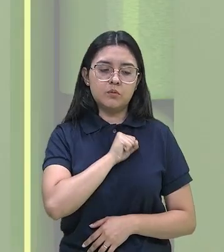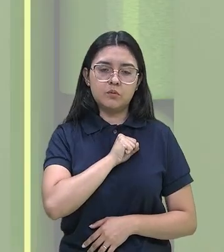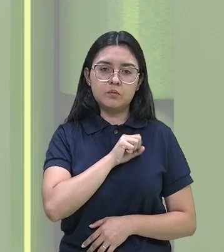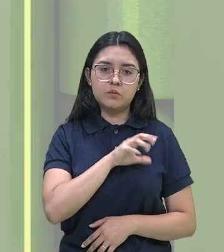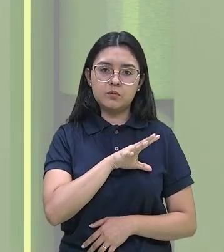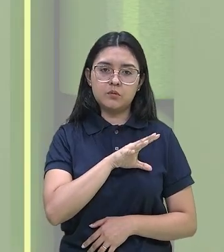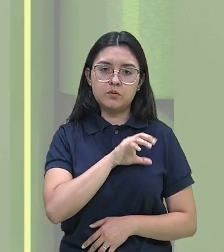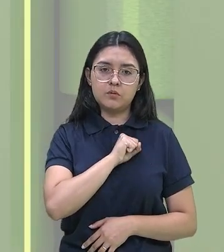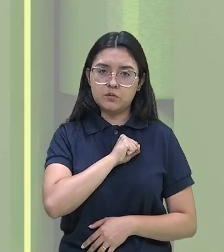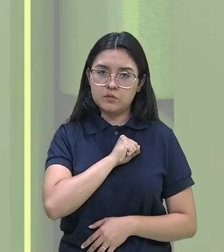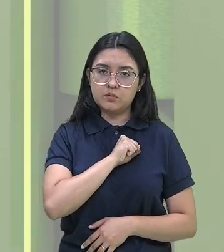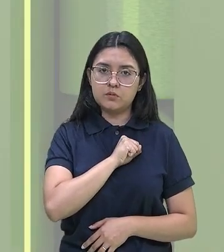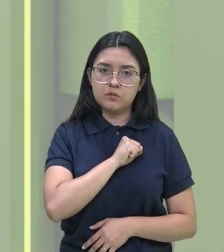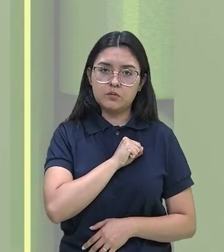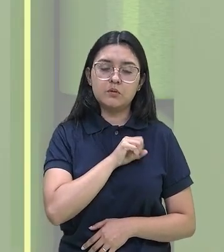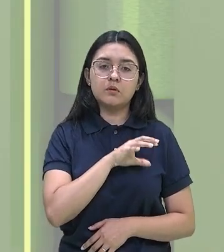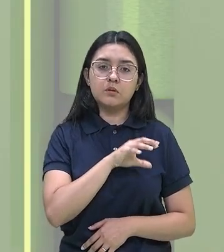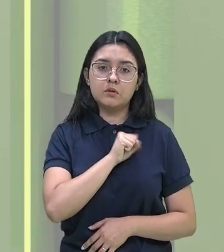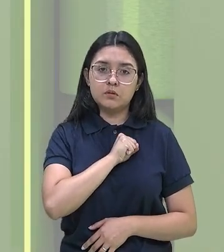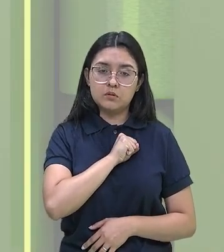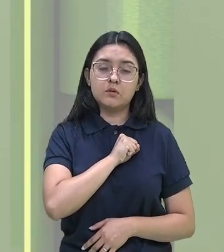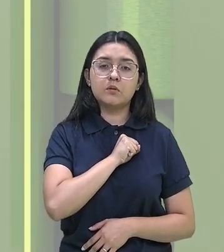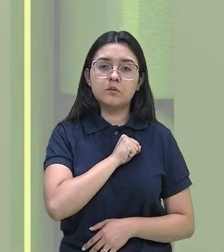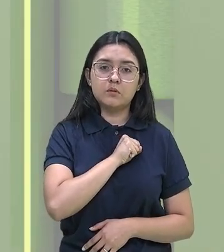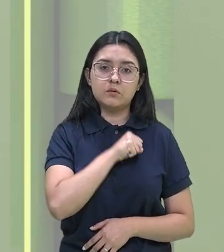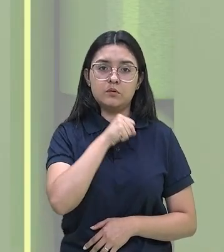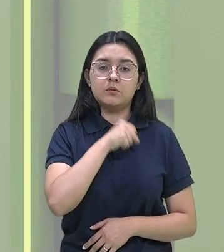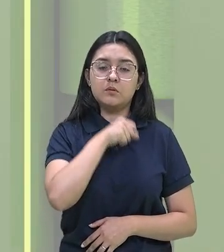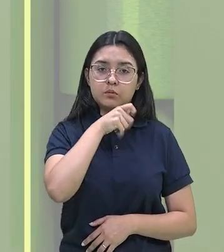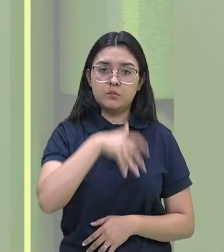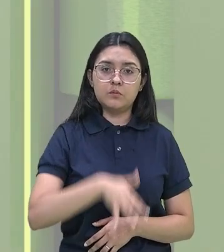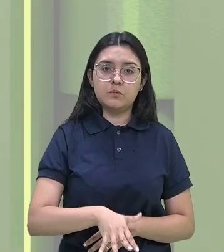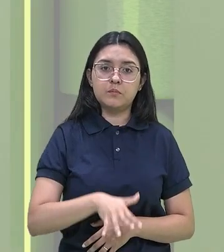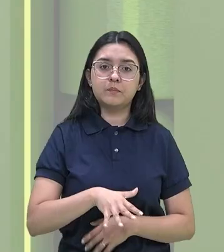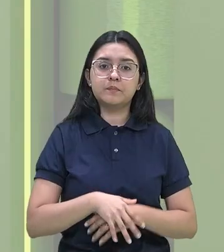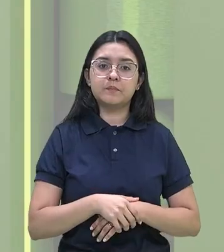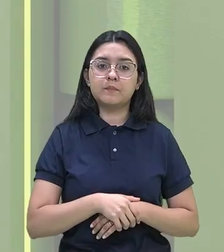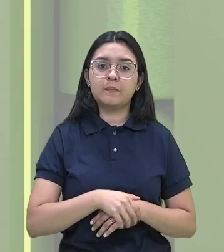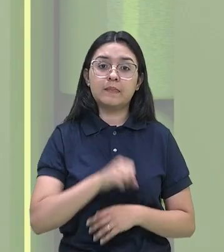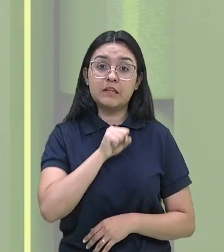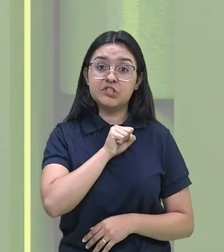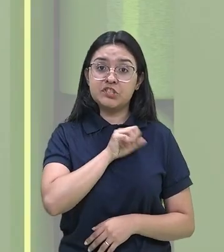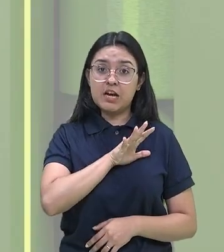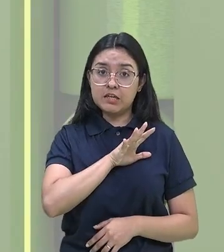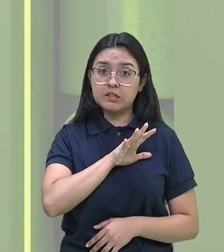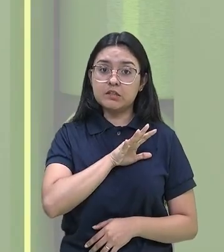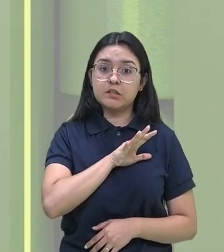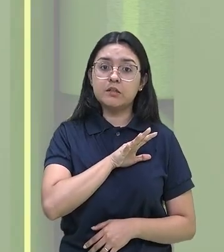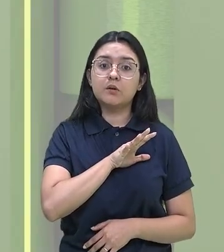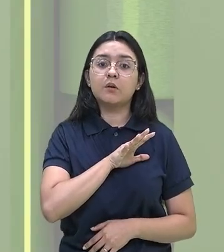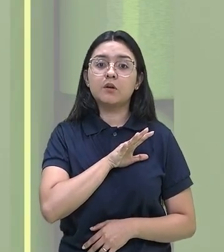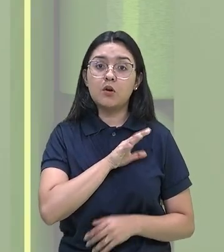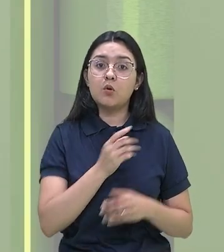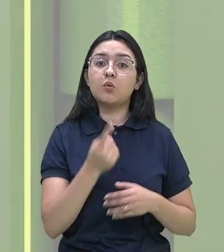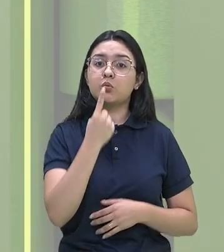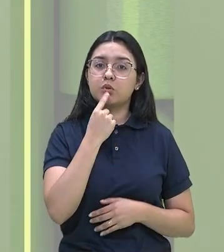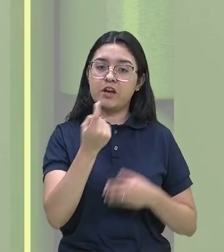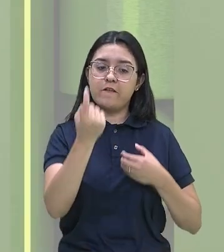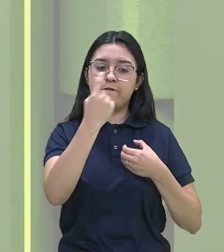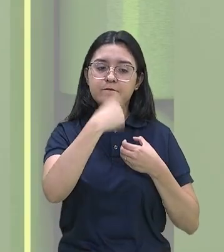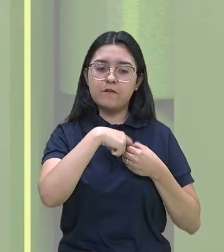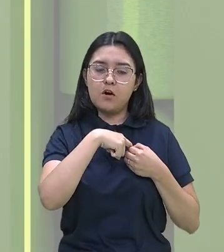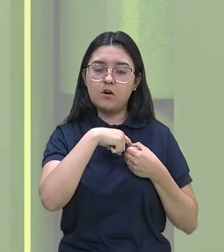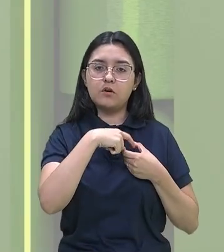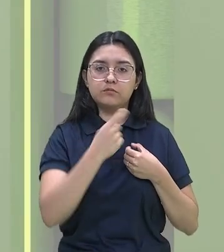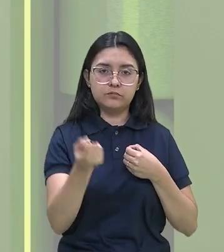em sístole, bombeou o sangue para todo o corpo. Em diástole, esse sangue